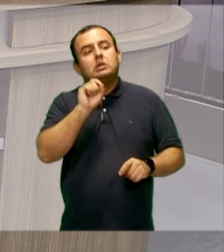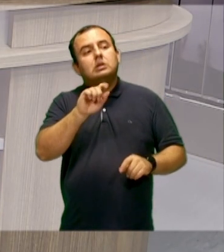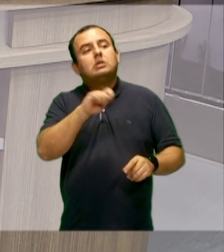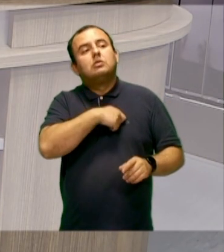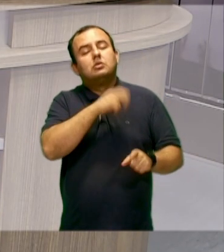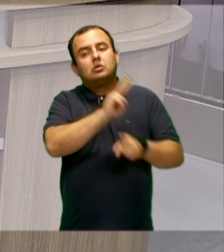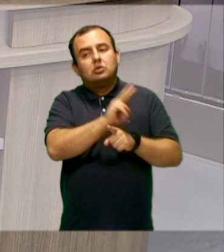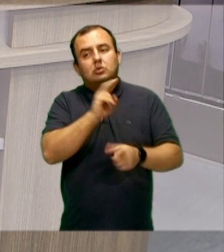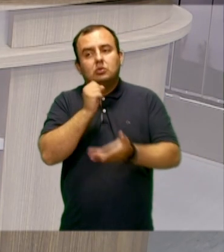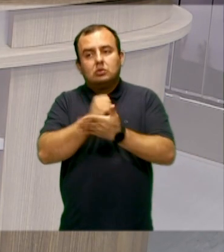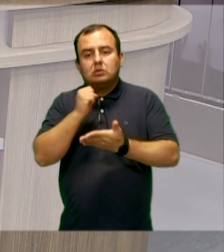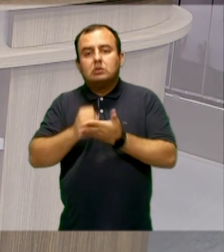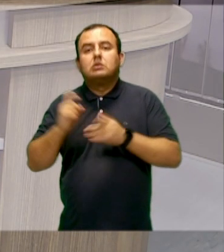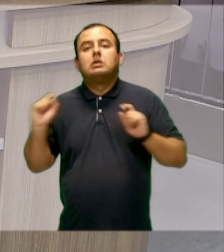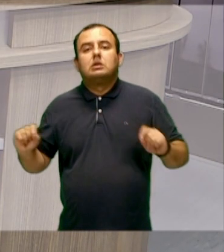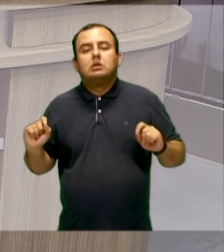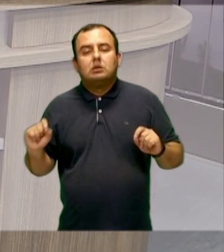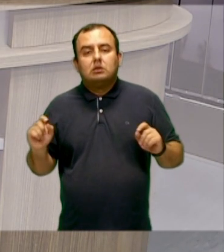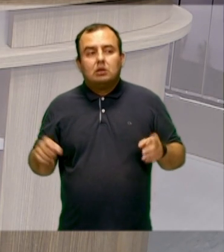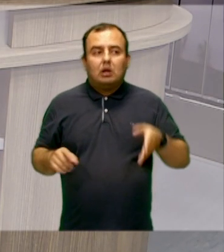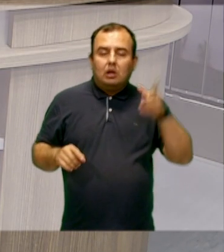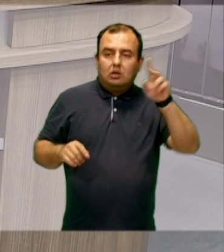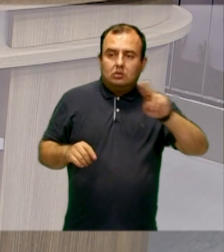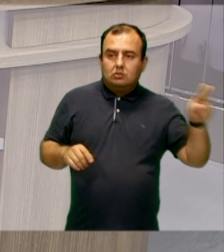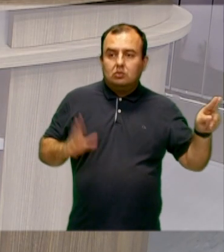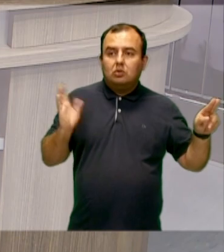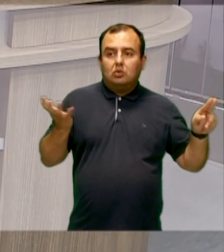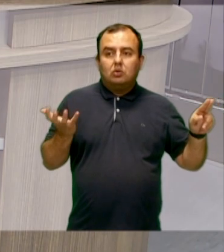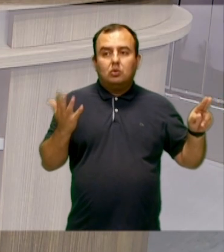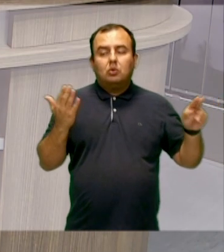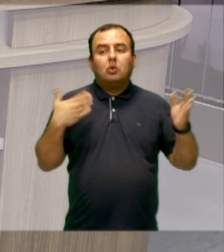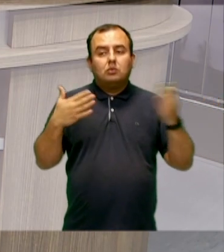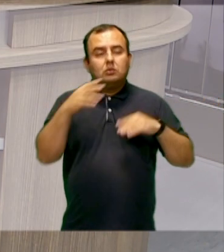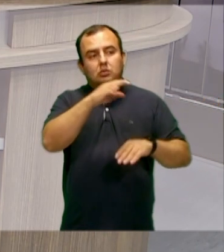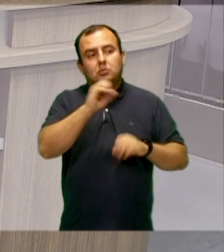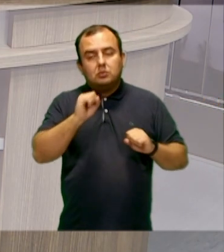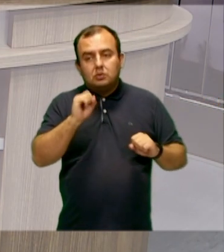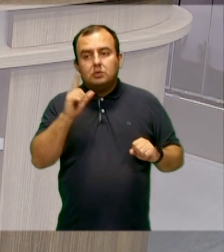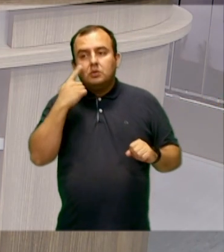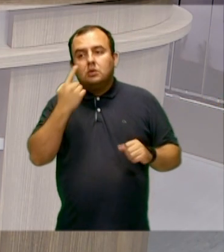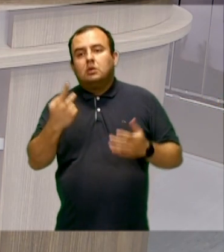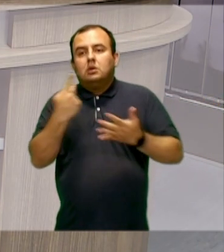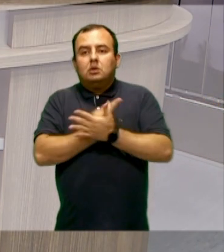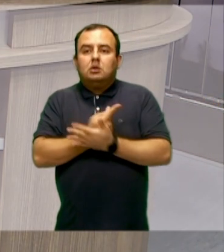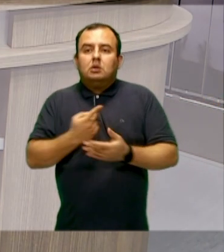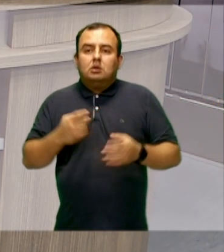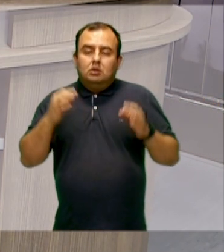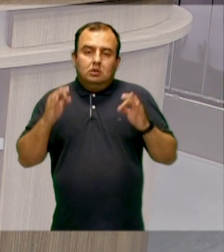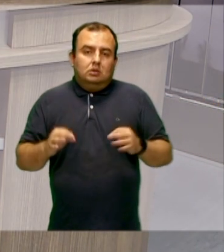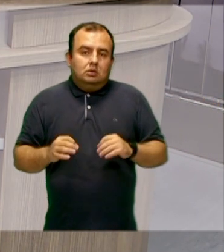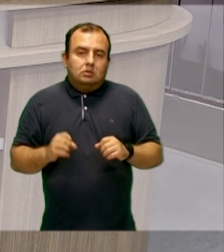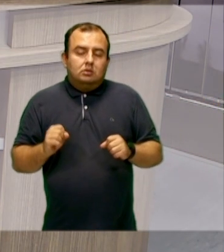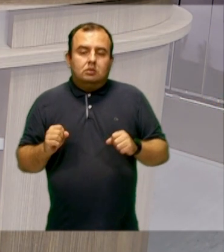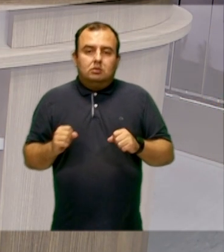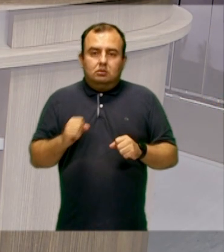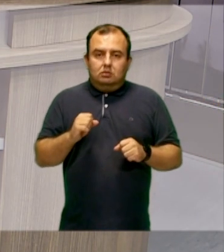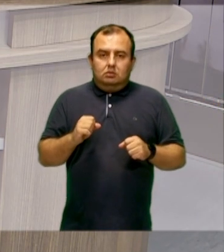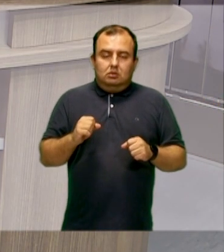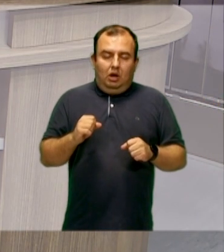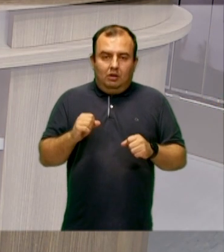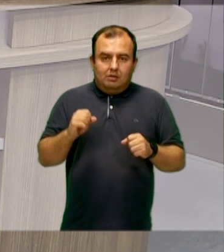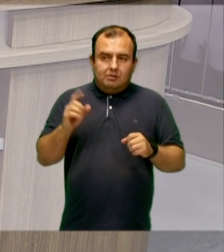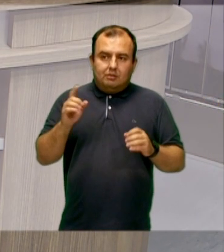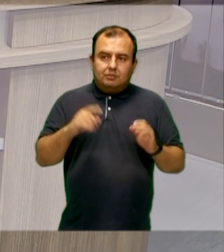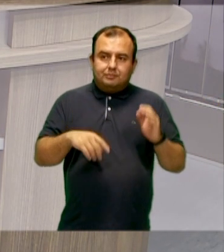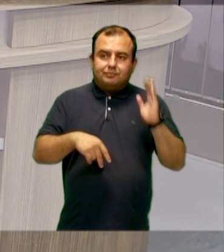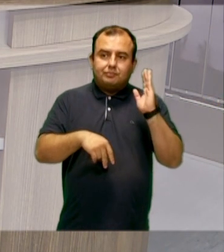do tal contrato? É o fulano, se eu quero conversar com ele. Por quê? A gente pode ver se tem alguma coisa errada ou não está. Então, a gente teve uma situação, por exemplo, do